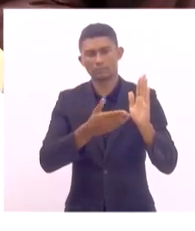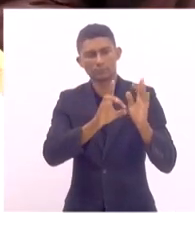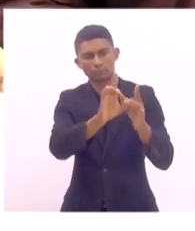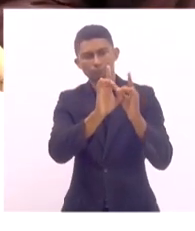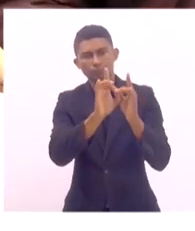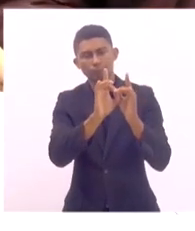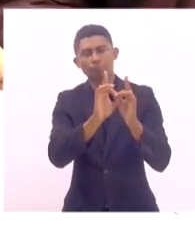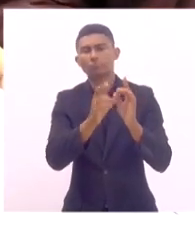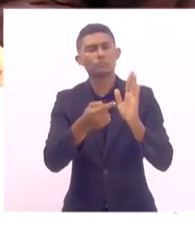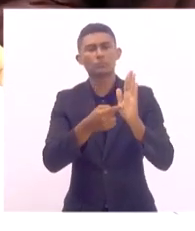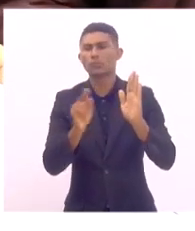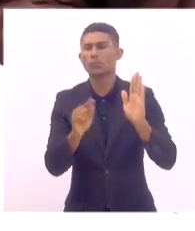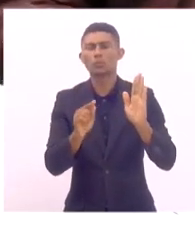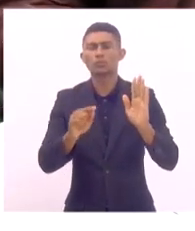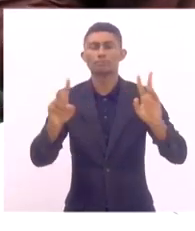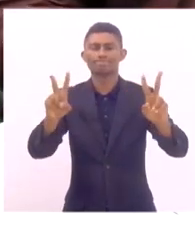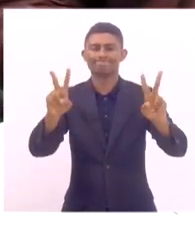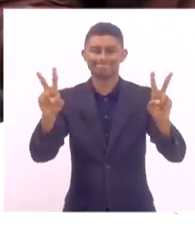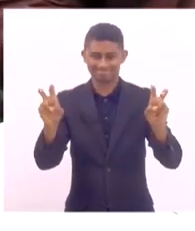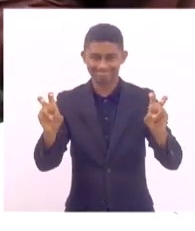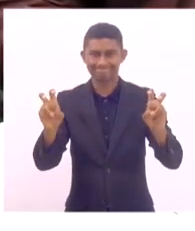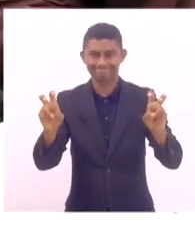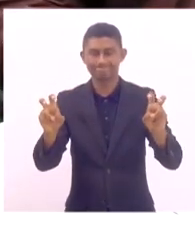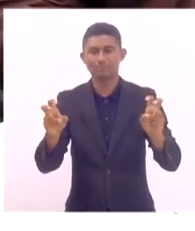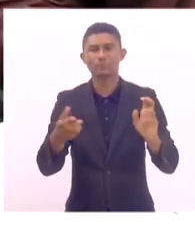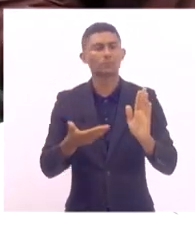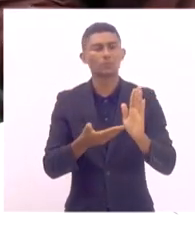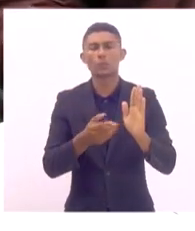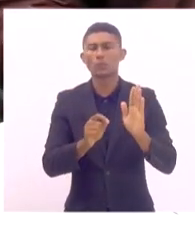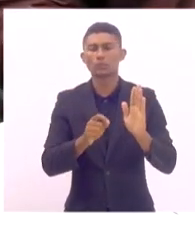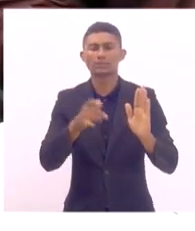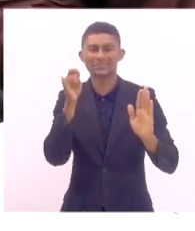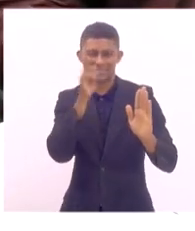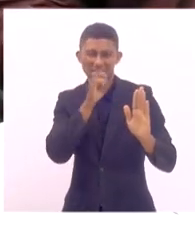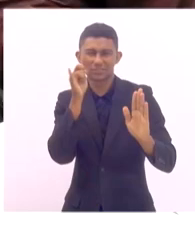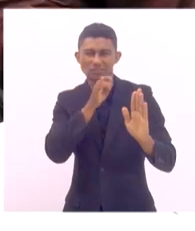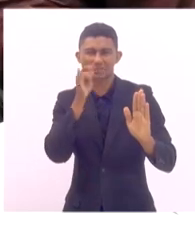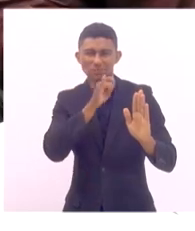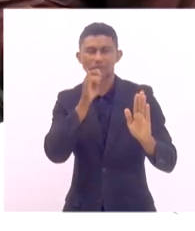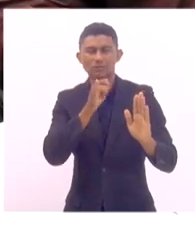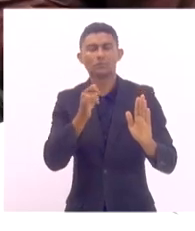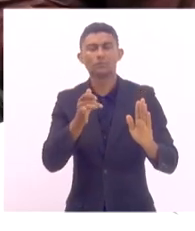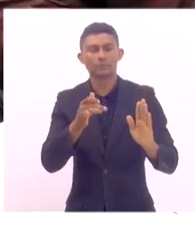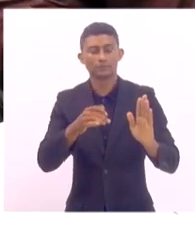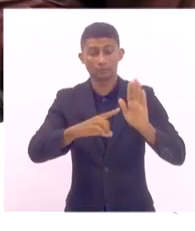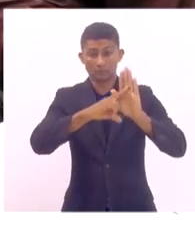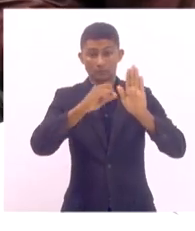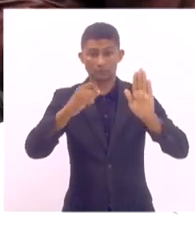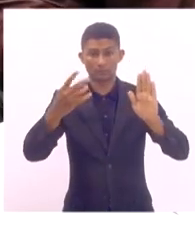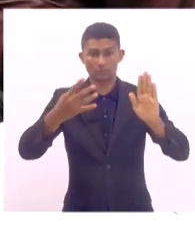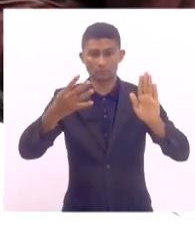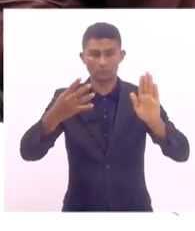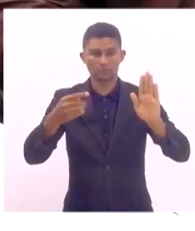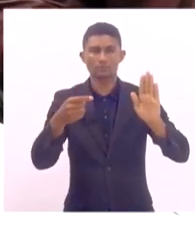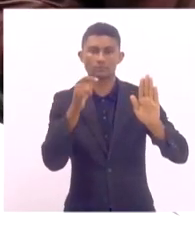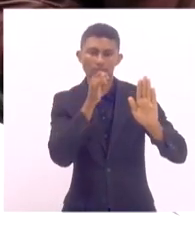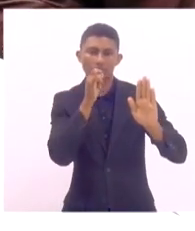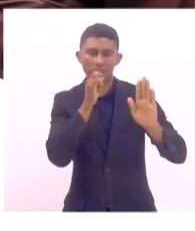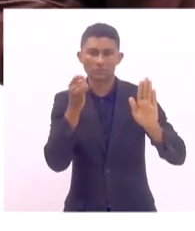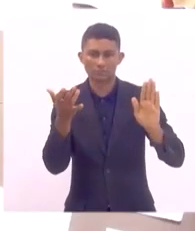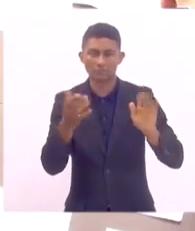que diz respeito ao tema de fornecimento de energia, que está lá no artigo 4º.